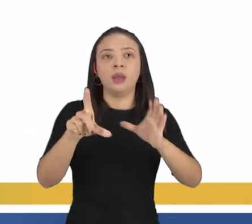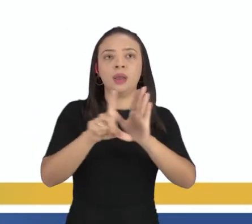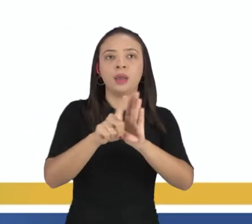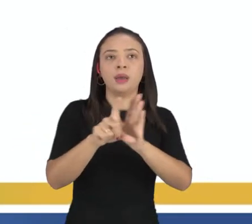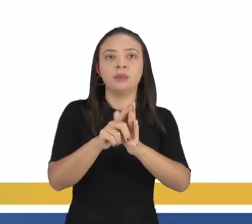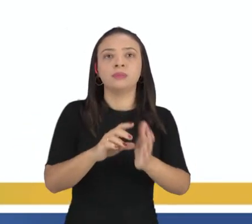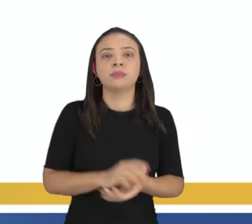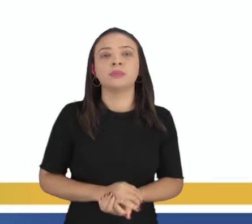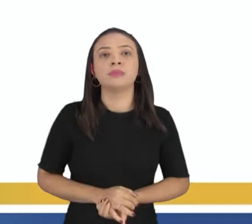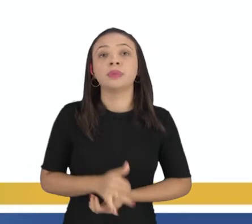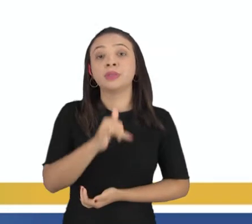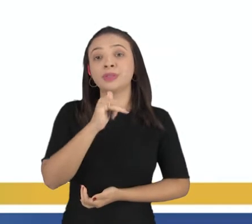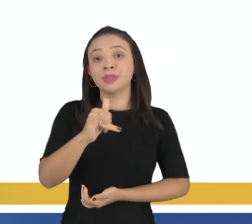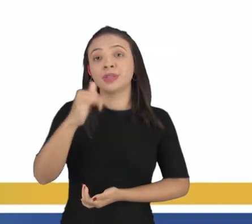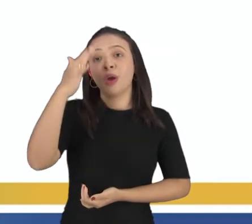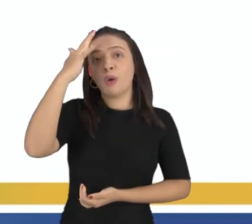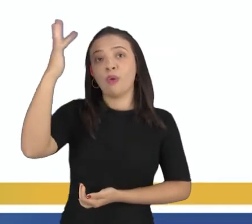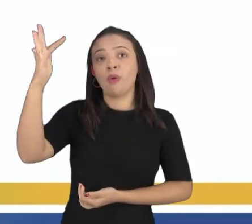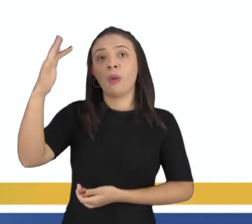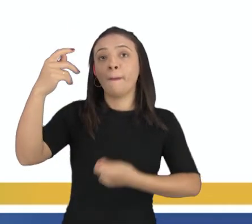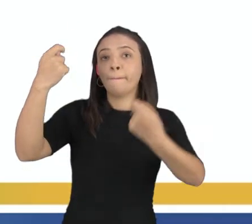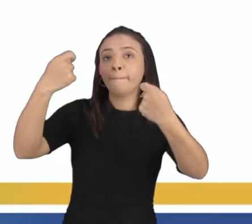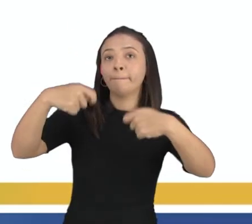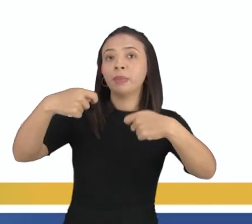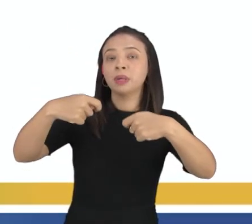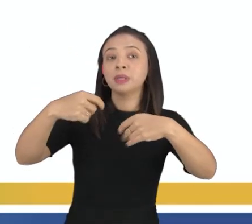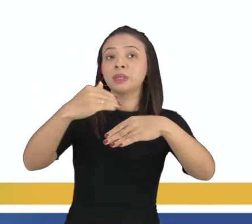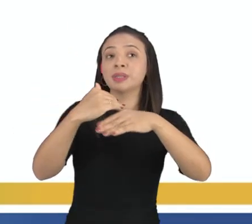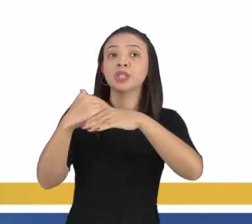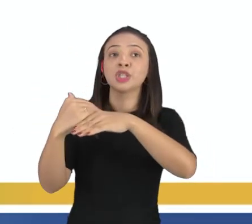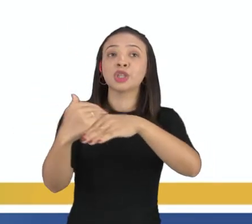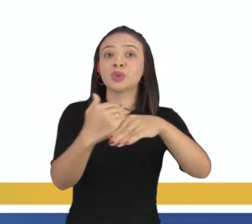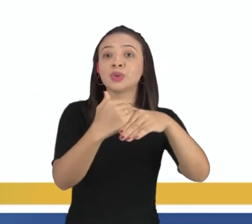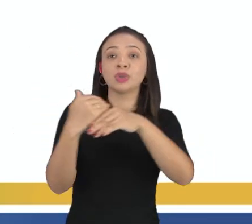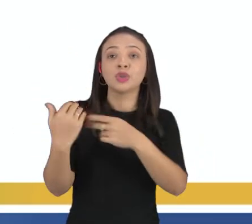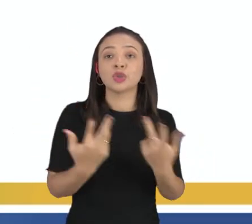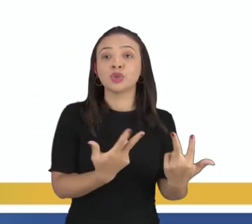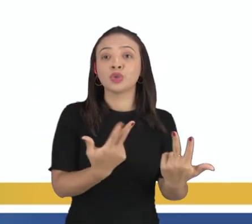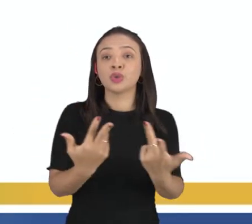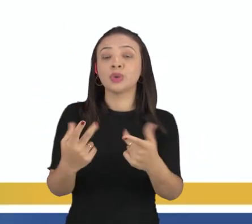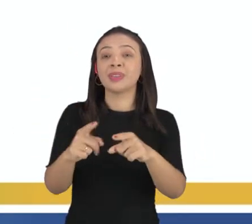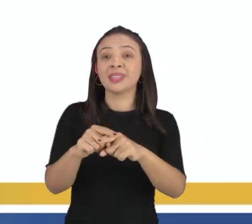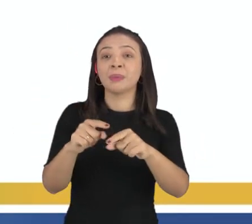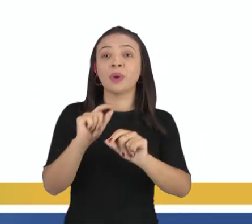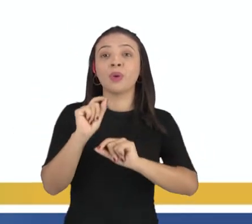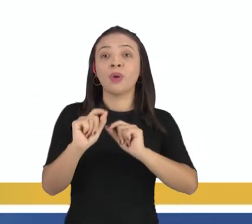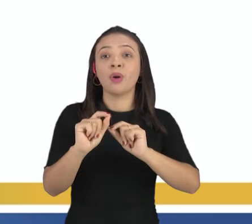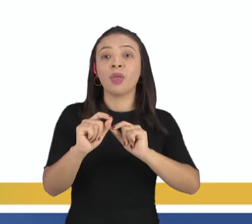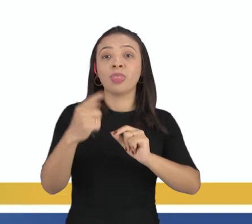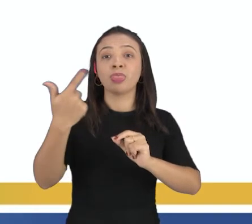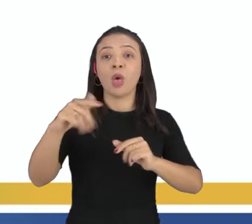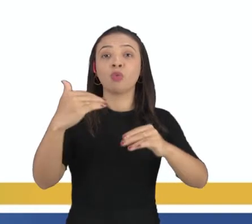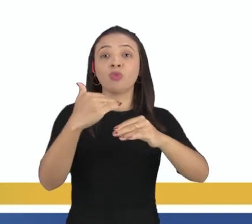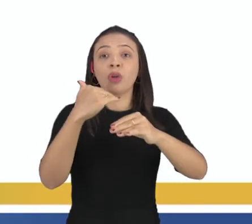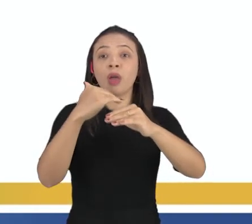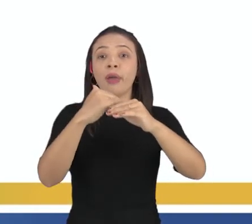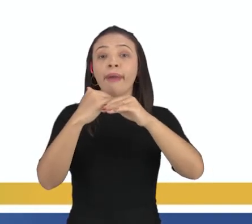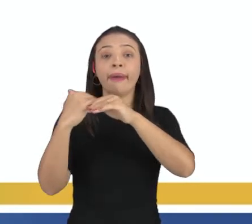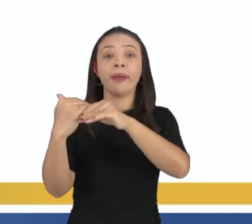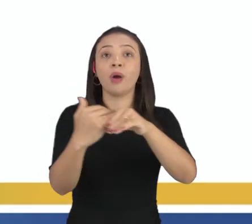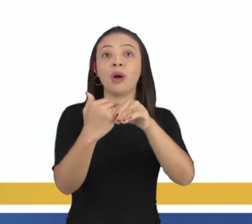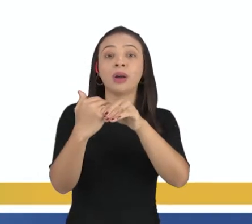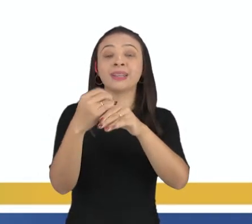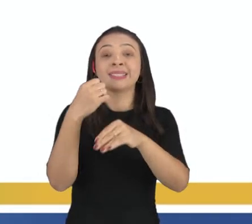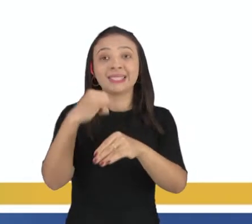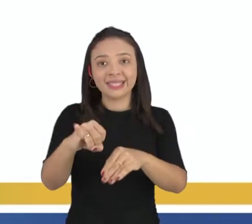filósofo Aristóteles, devemos tratar igualmente os iguais e desigualmente os desiguais,